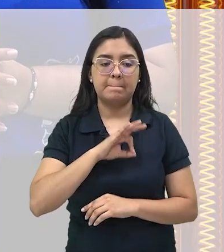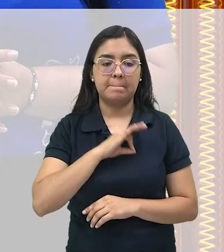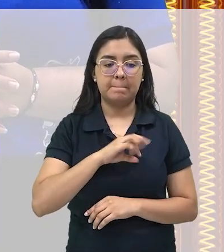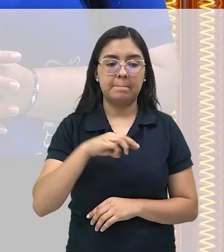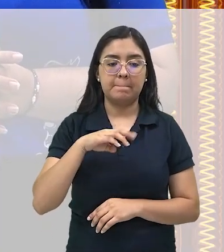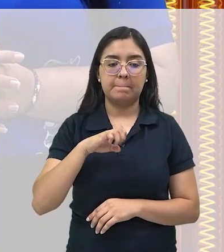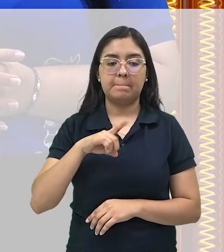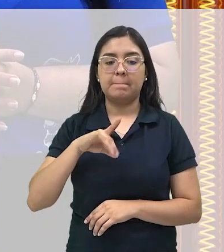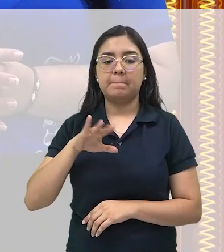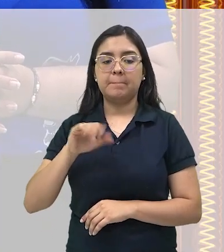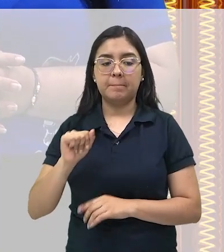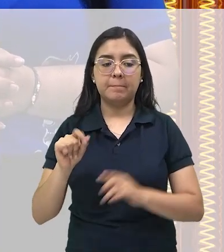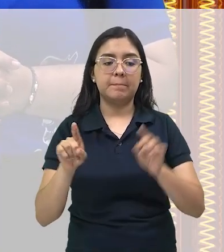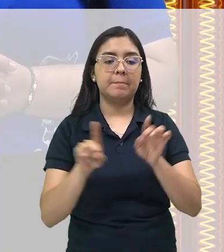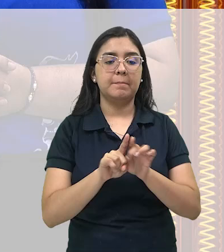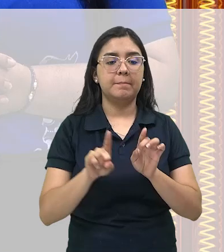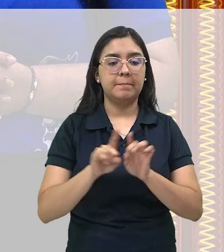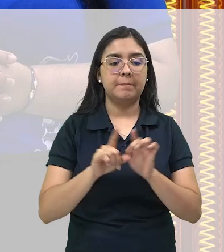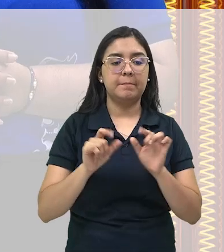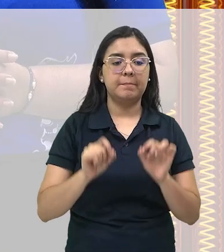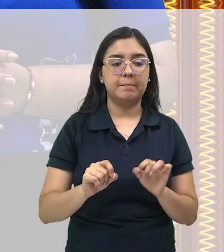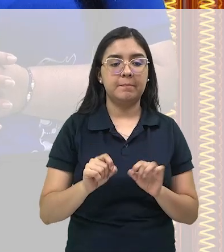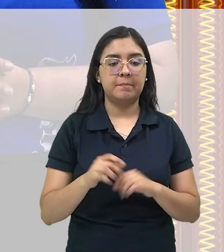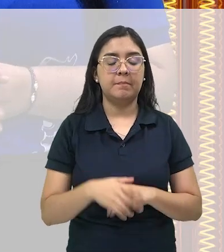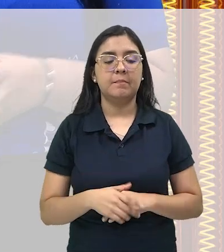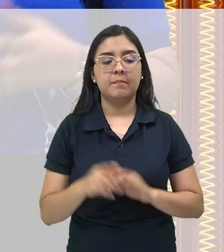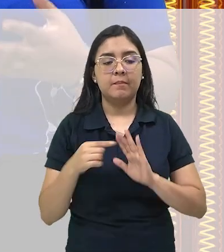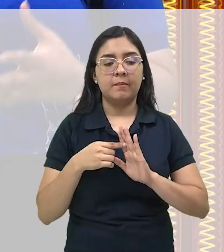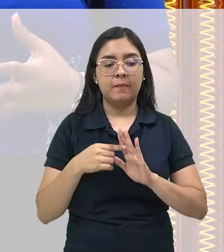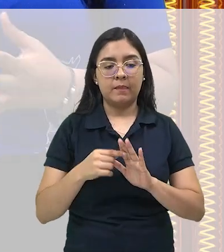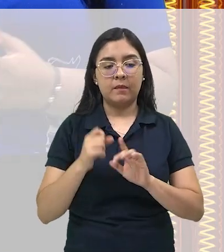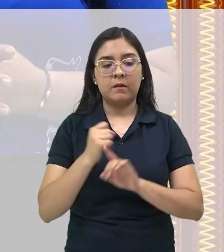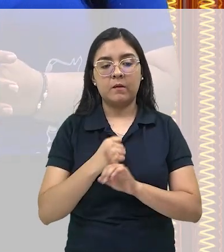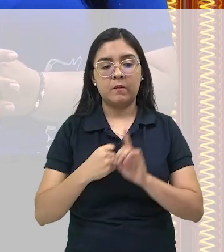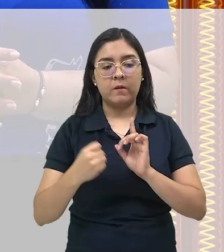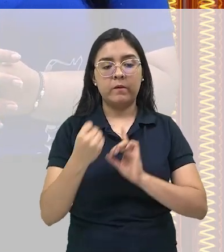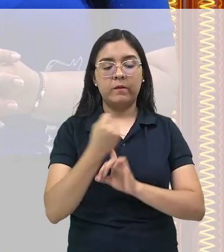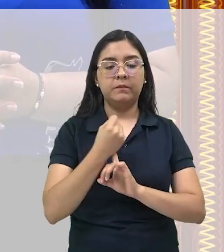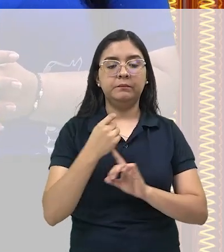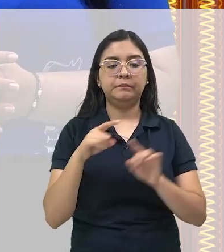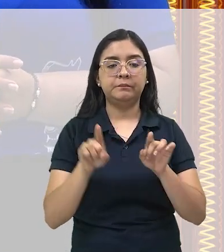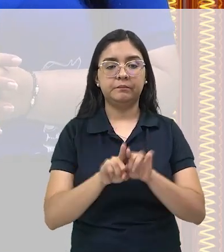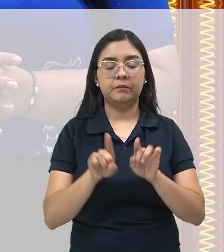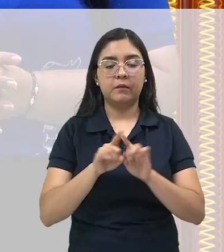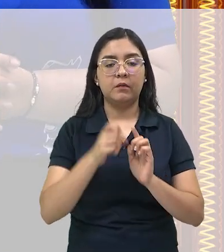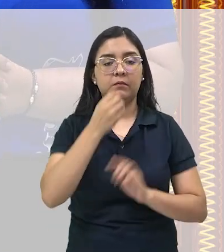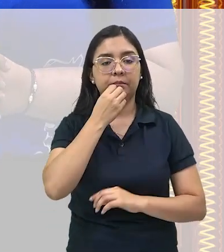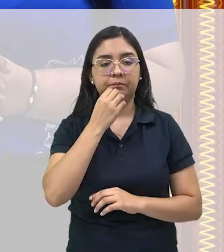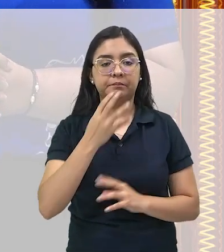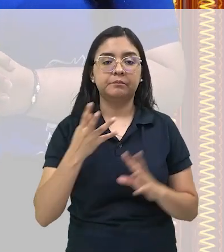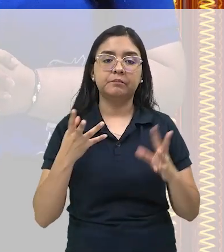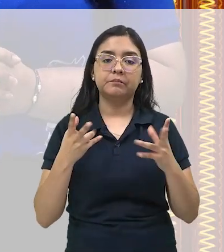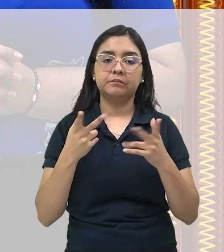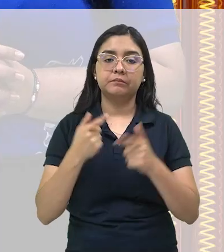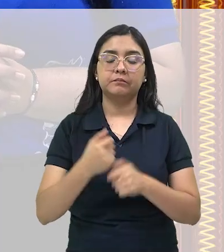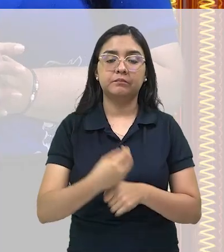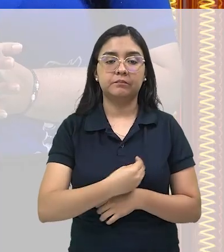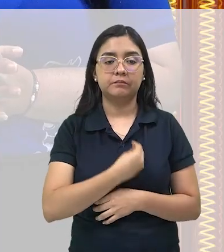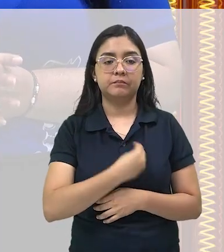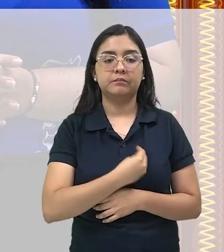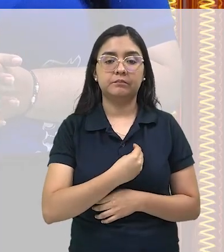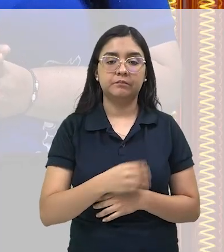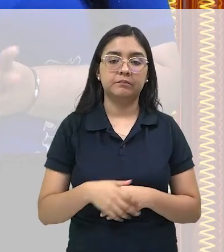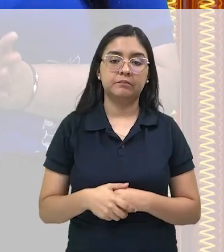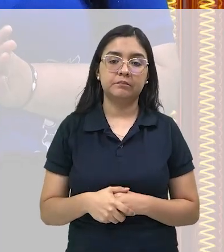e também possui positivos indicadores sociais. Então, também tem uma boa qualidade de vida. Trazemos para vocês agora